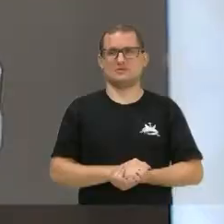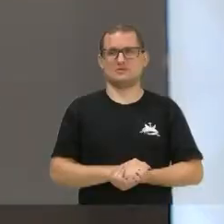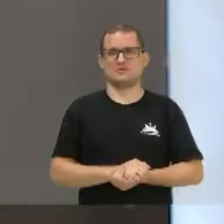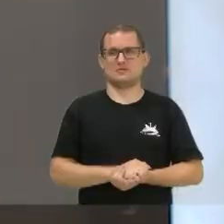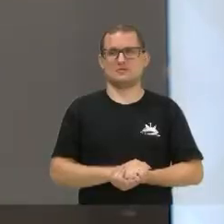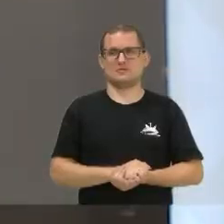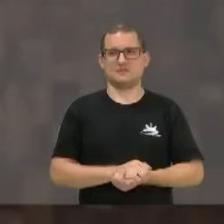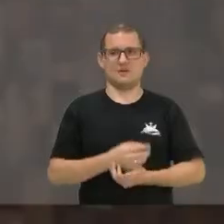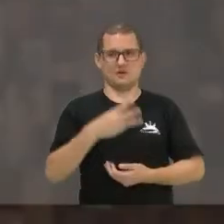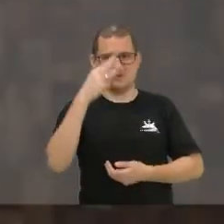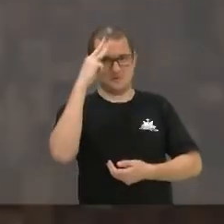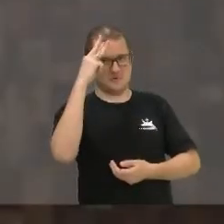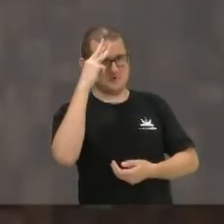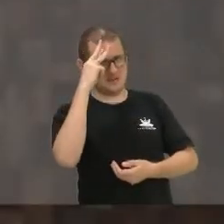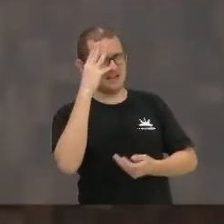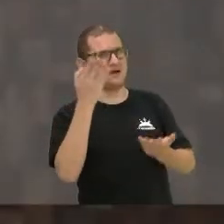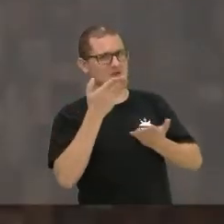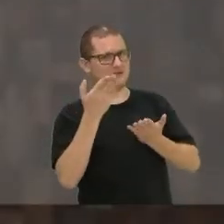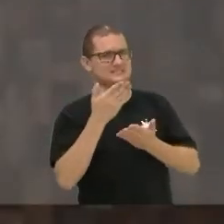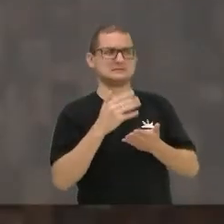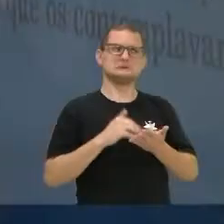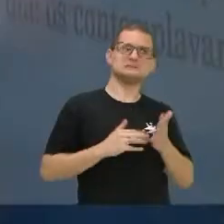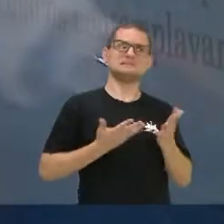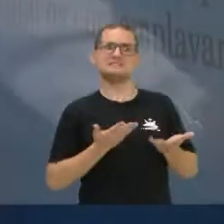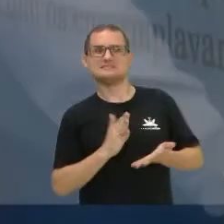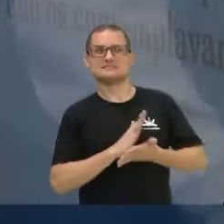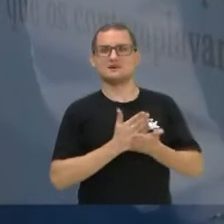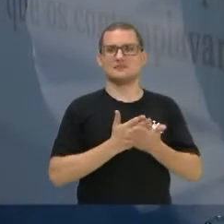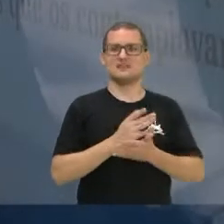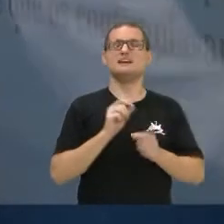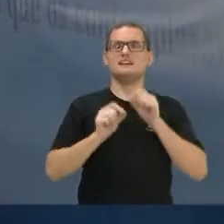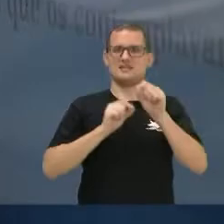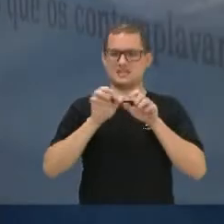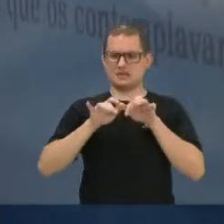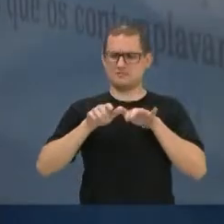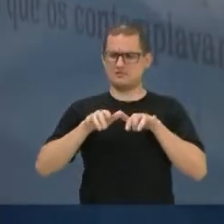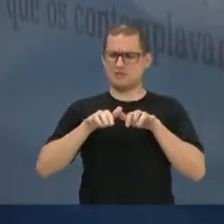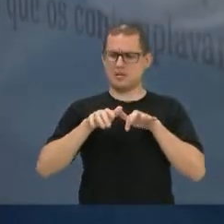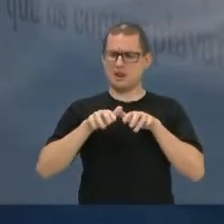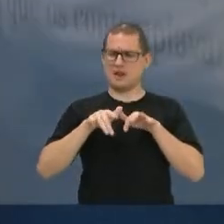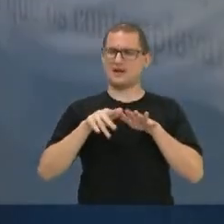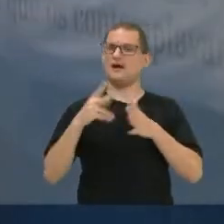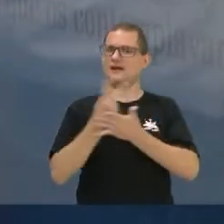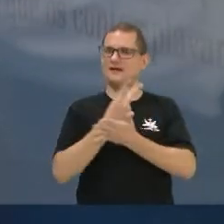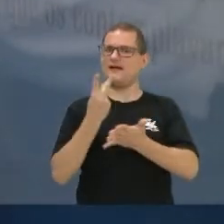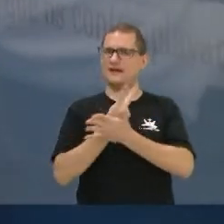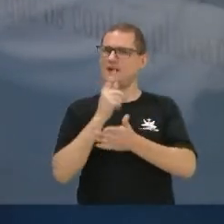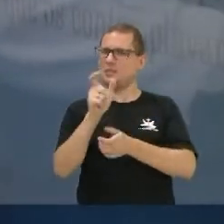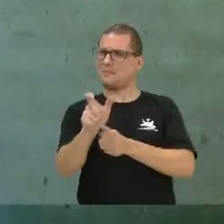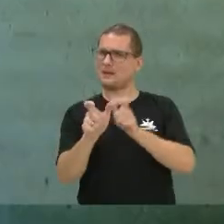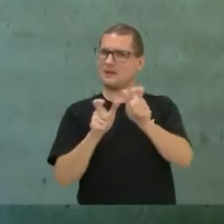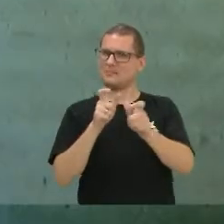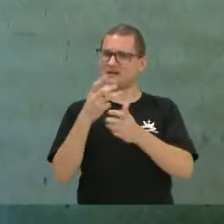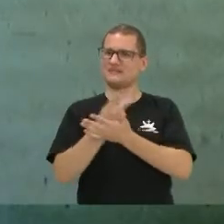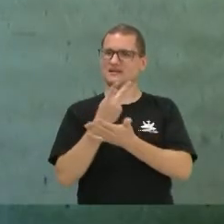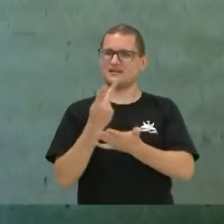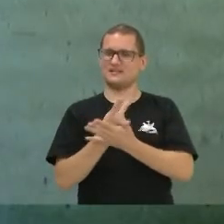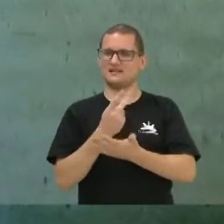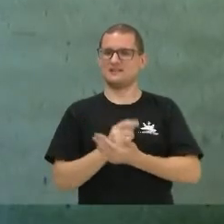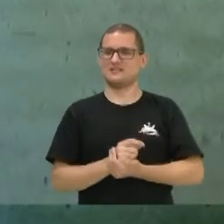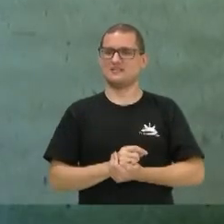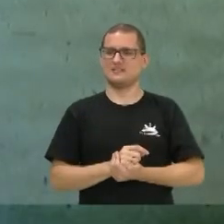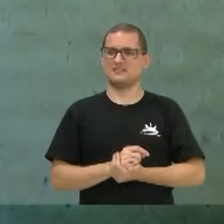também está meio inquieto hoje e quem digitou também pois aí não fui eu quero espectador